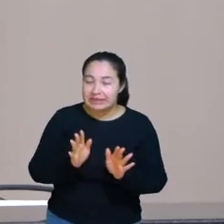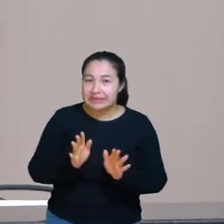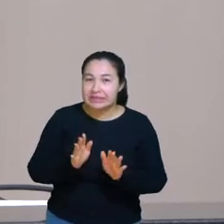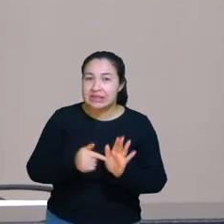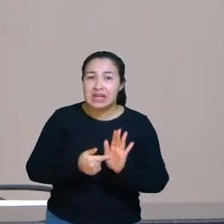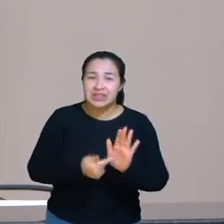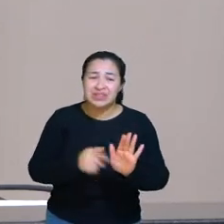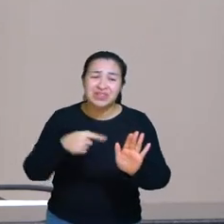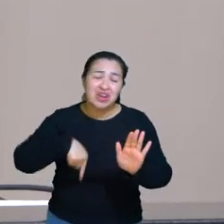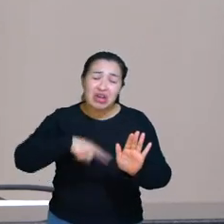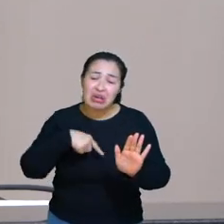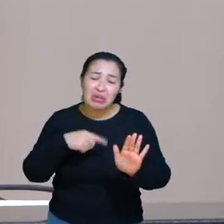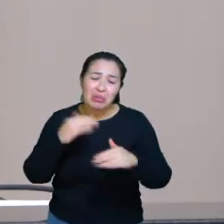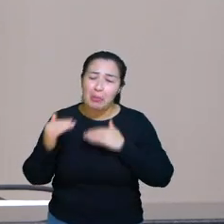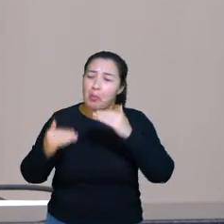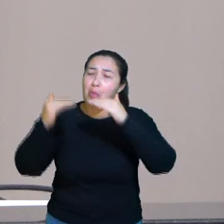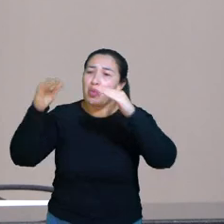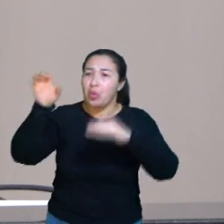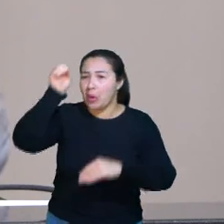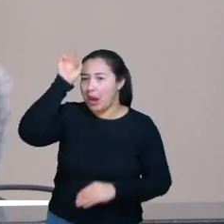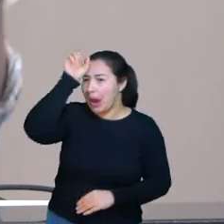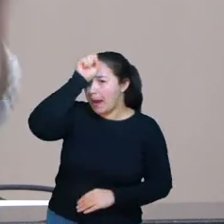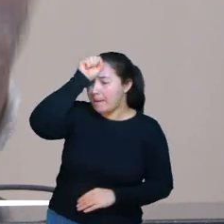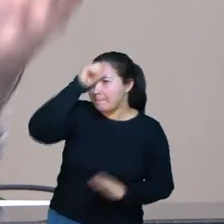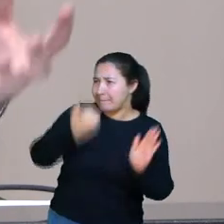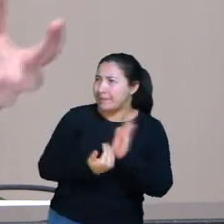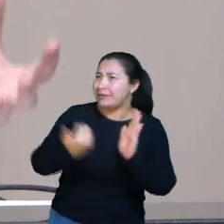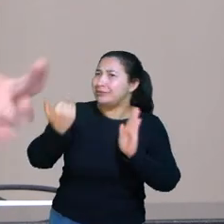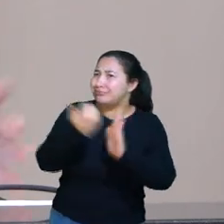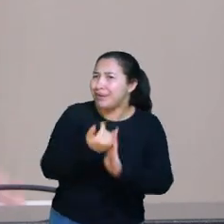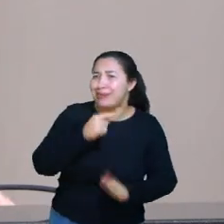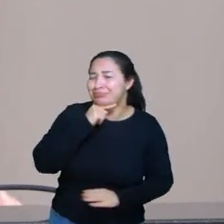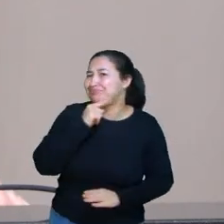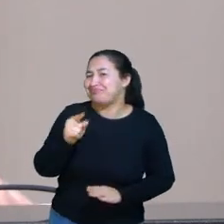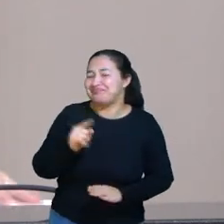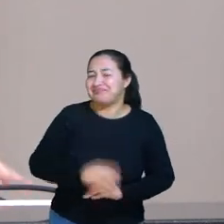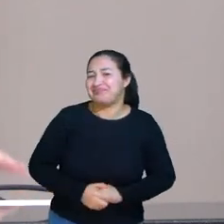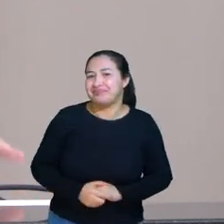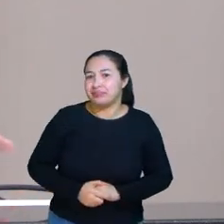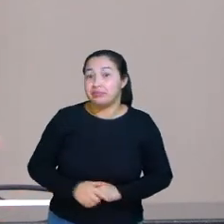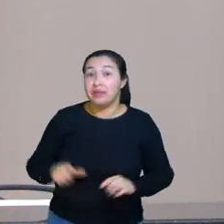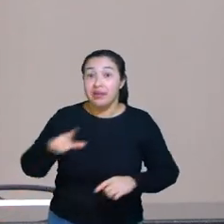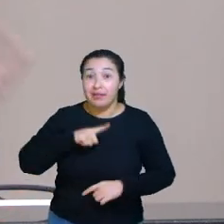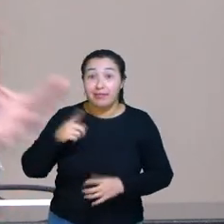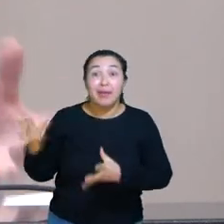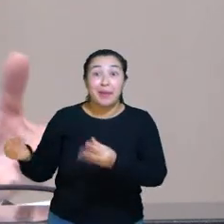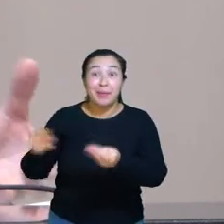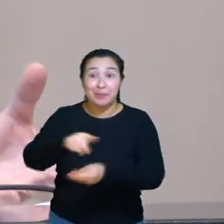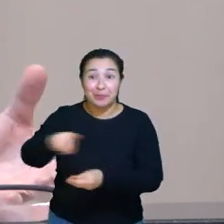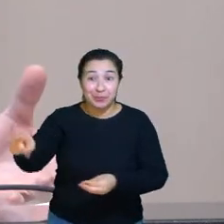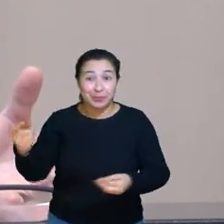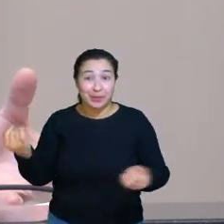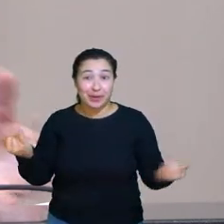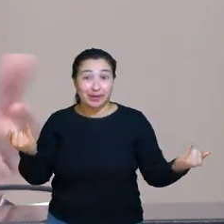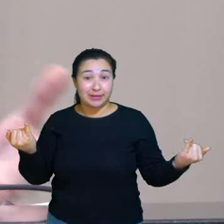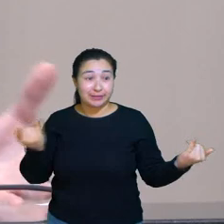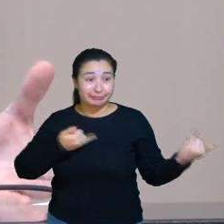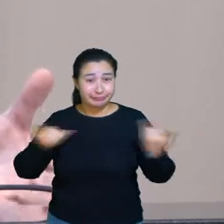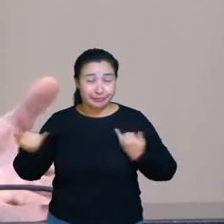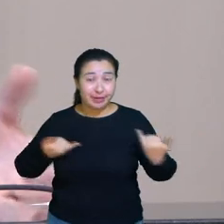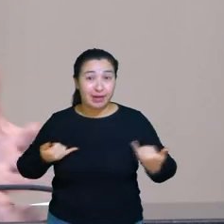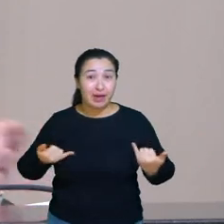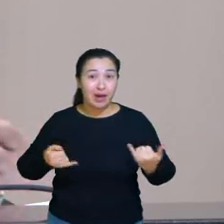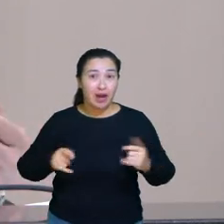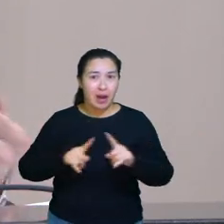progrido mais né Muito a gente ouve muito isso mas não é só a progressão que vale nós não